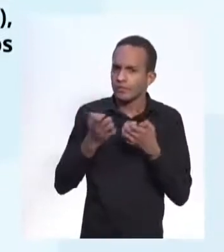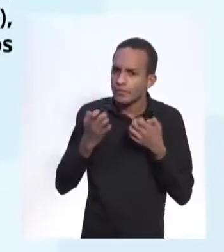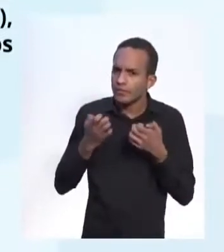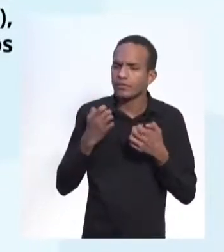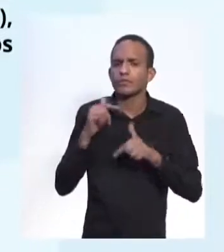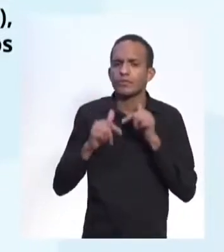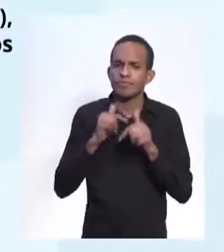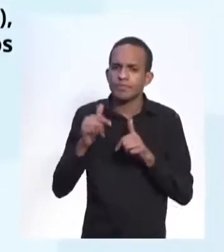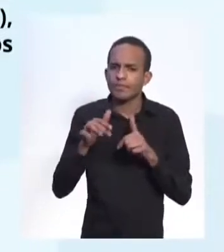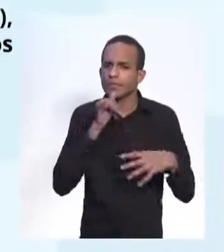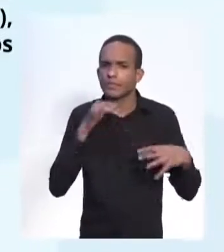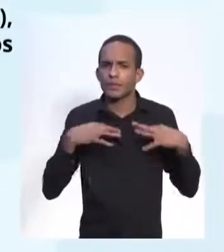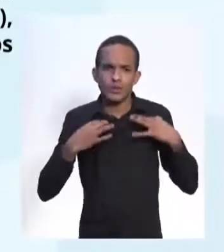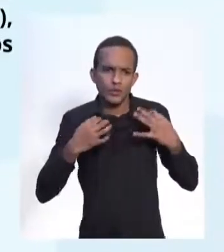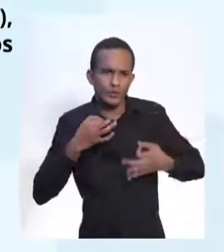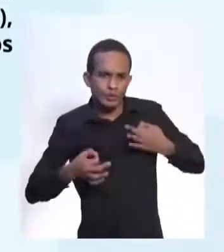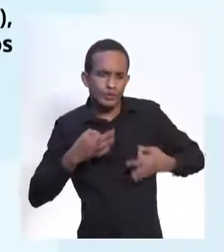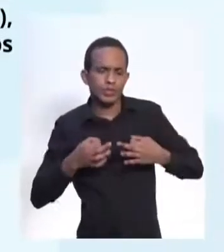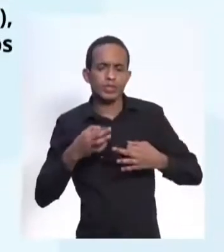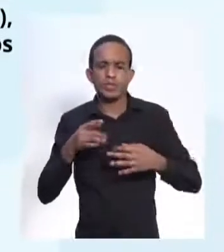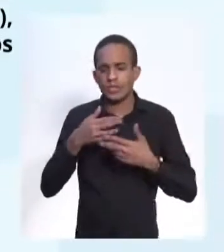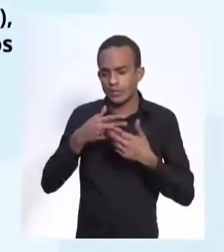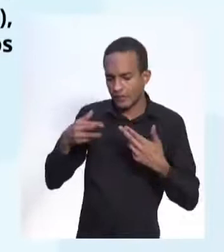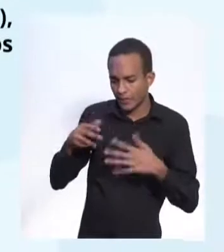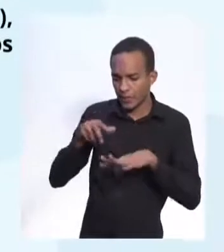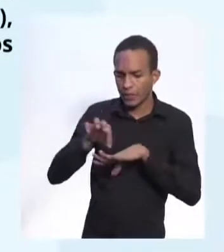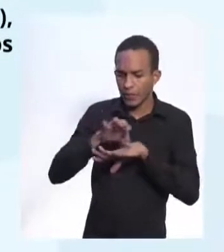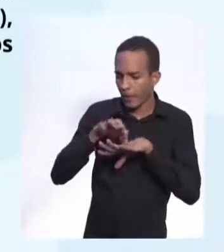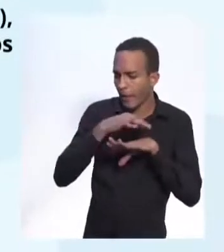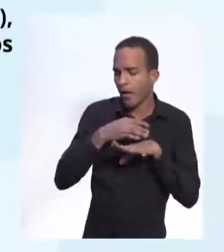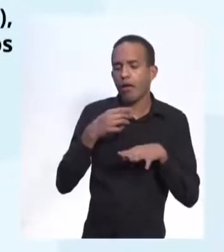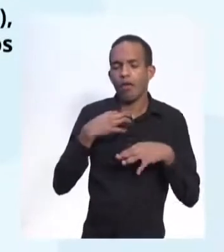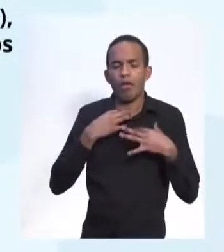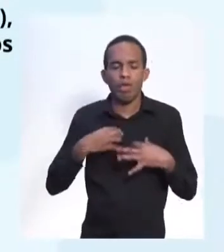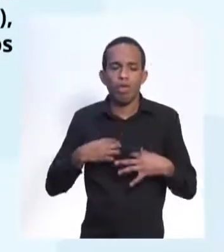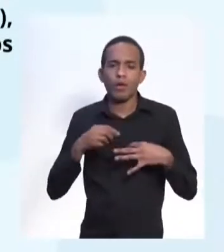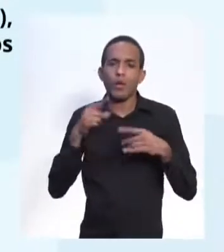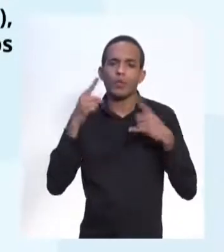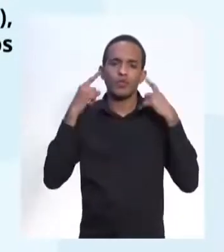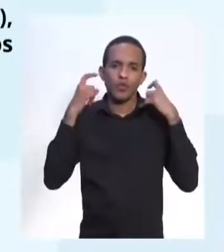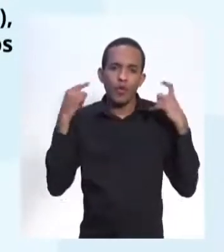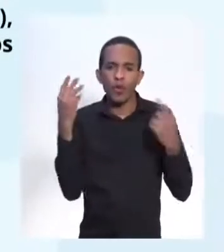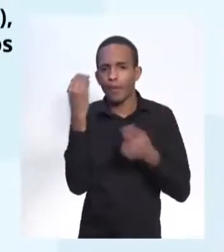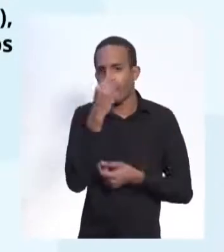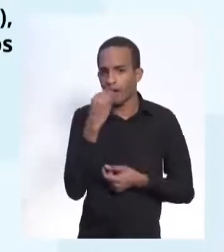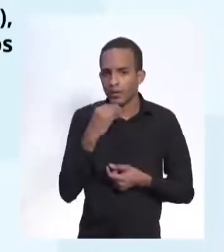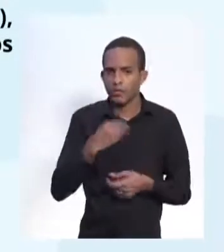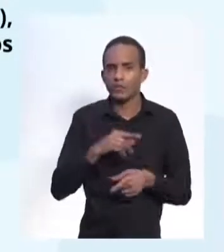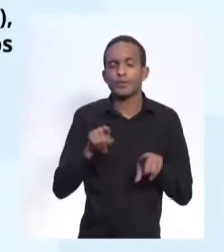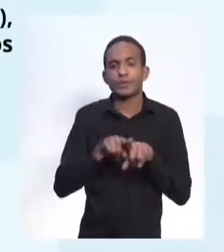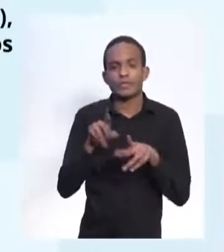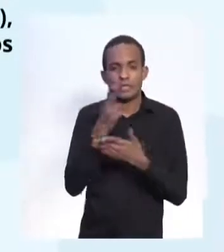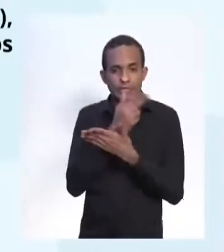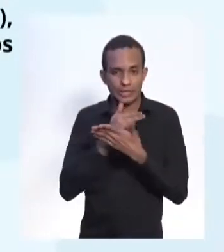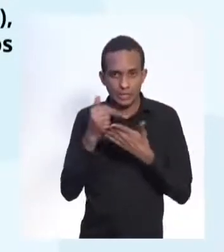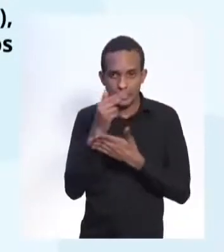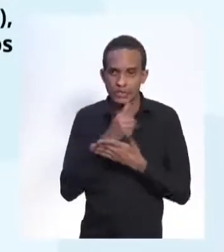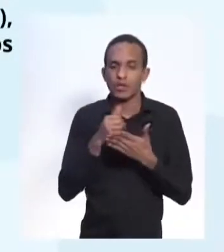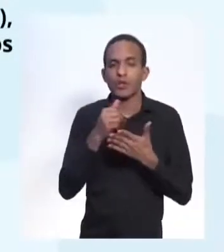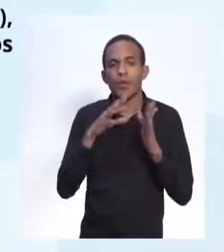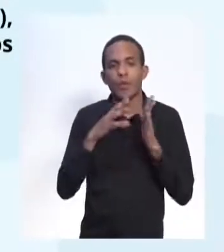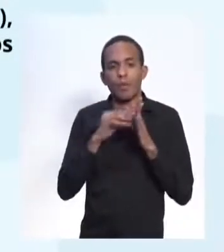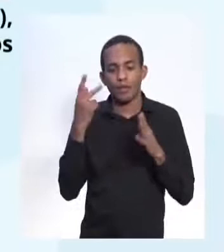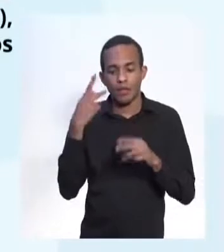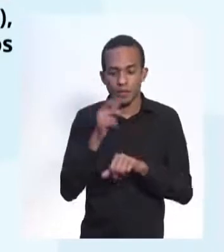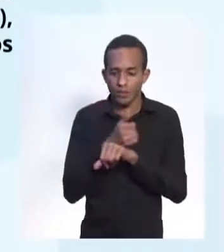atuar, figurinista, aderecista, maquiador, sonoplasta, Faça um desenho inspirado nessa